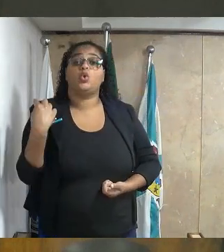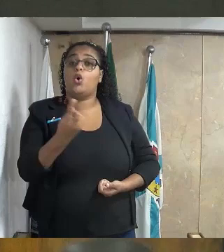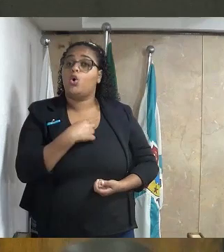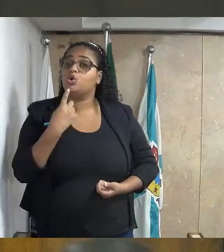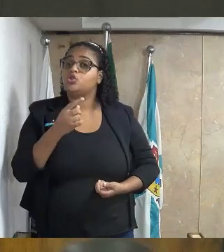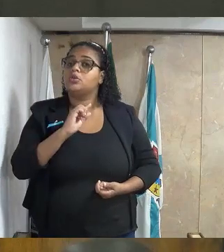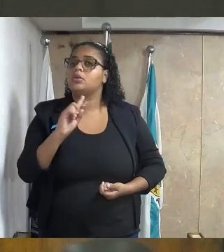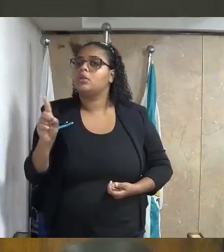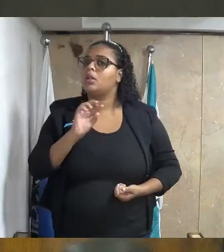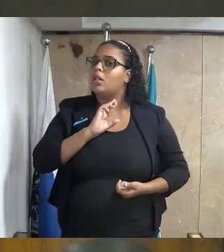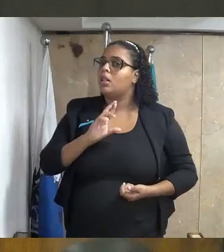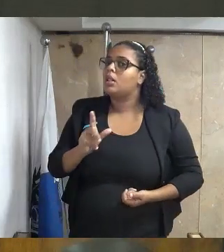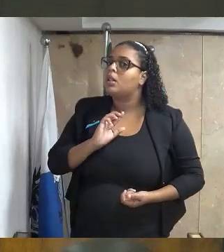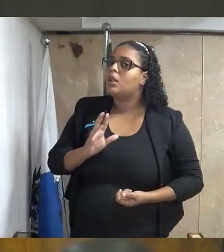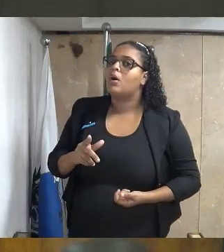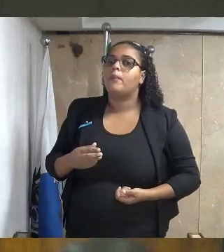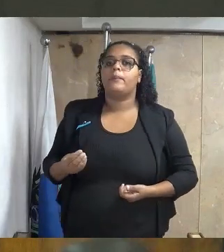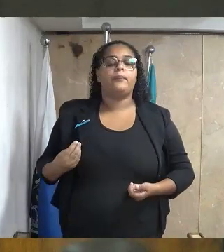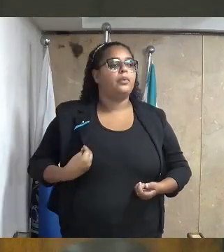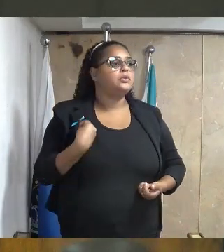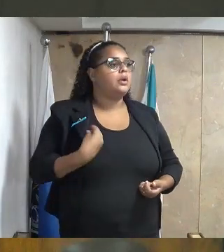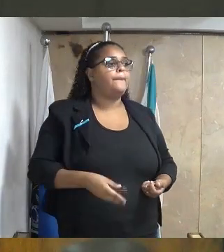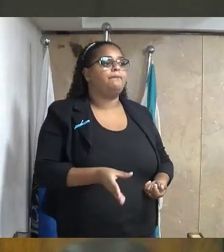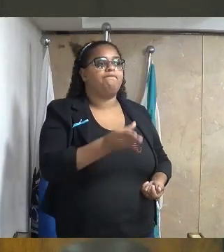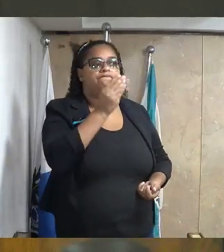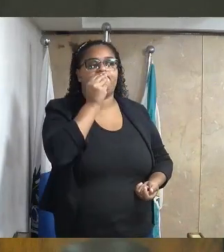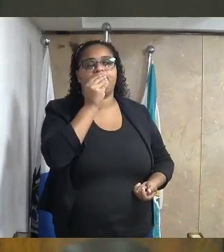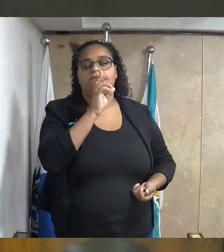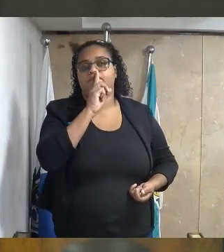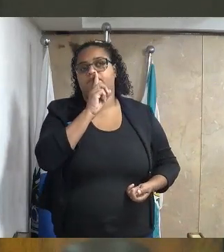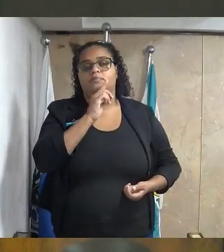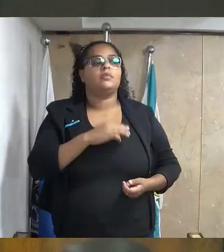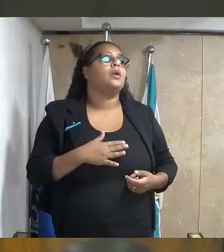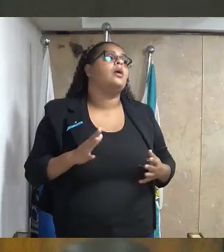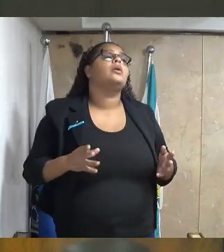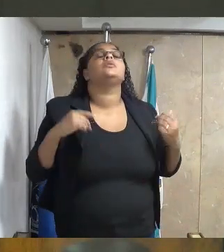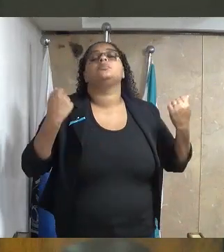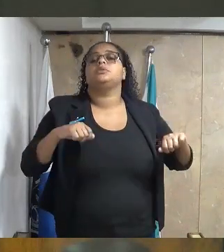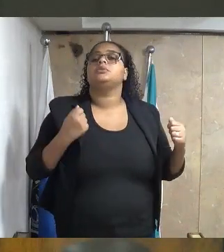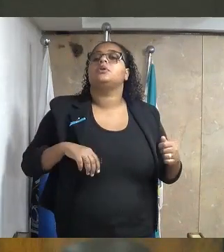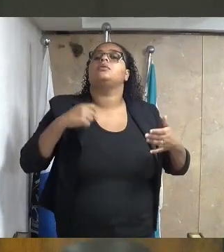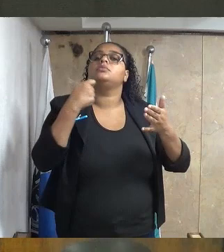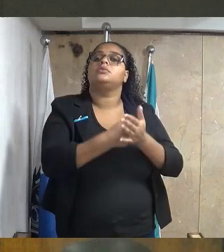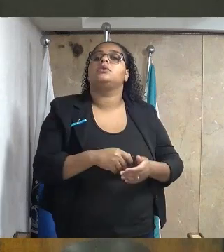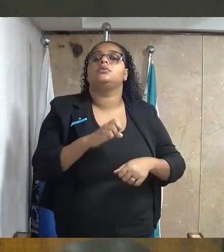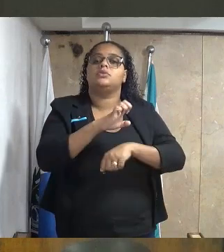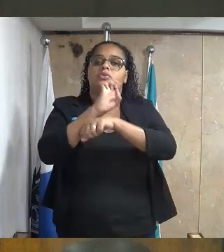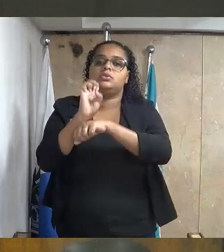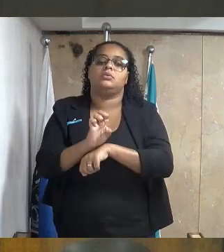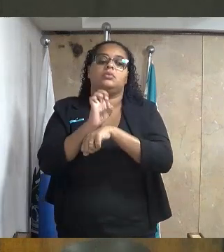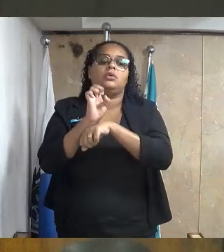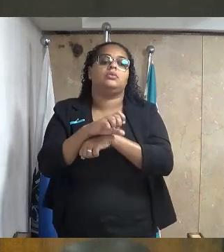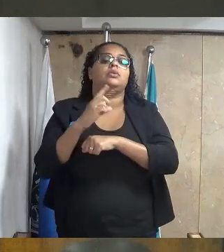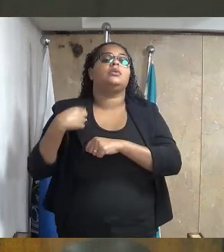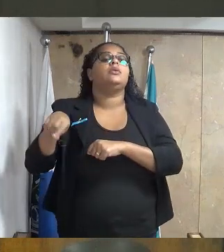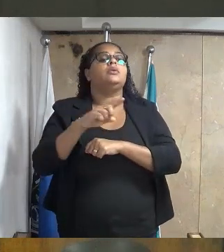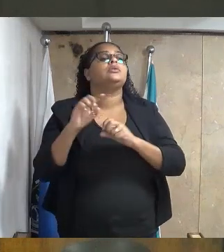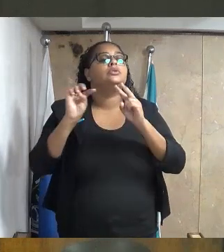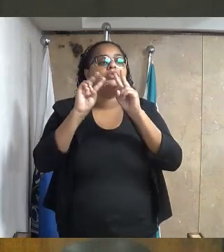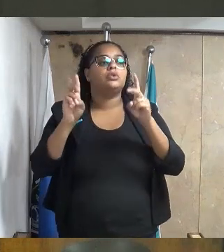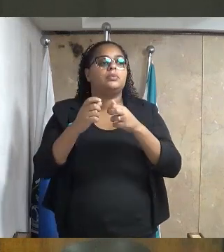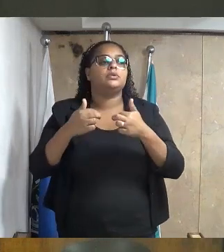não podemos nos calar mediante a isso. Nós temos que cobrar das autoridades estaduais essa